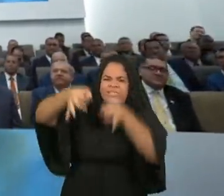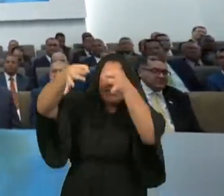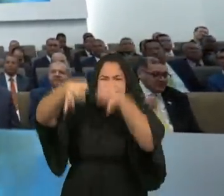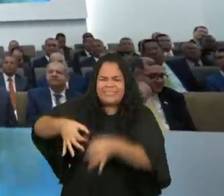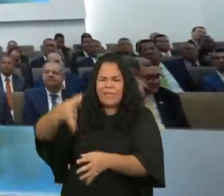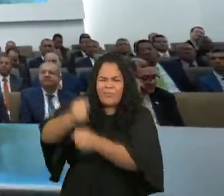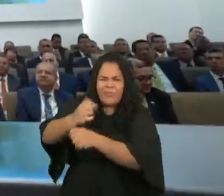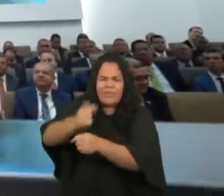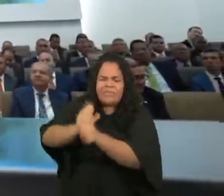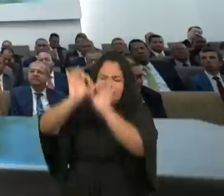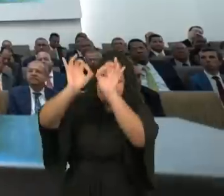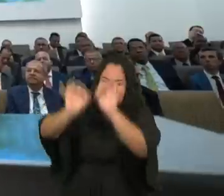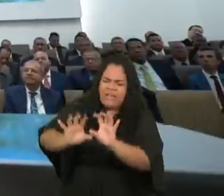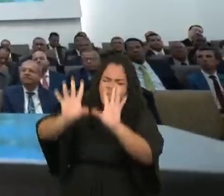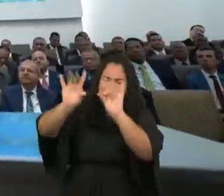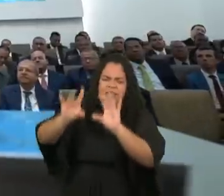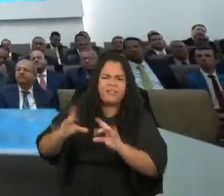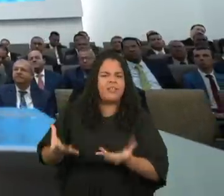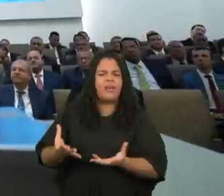isso?